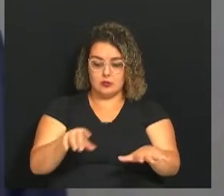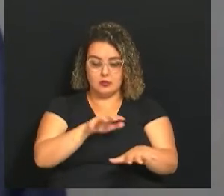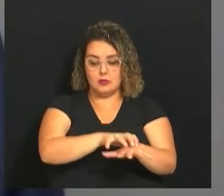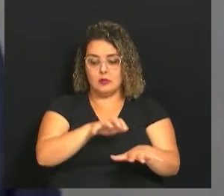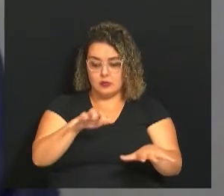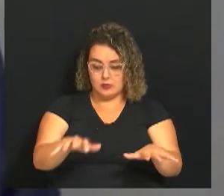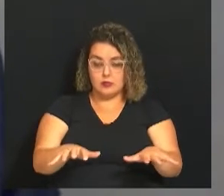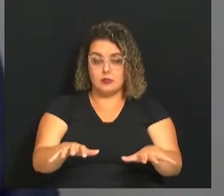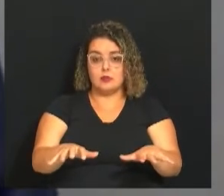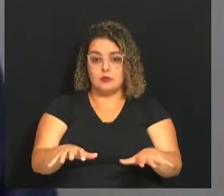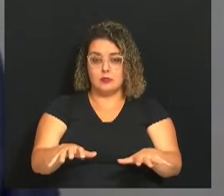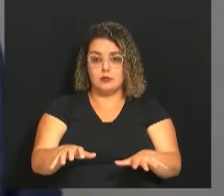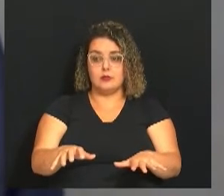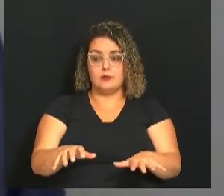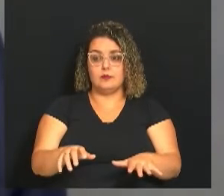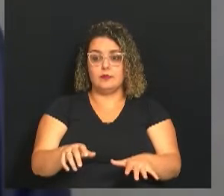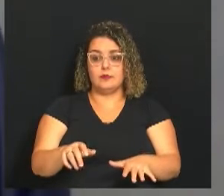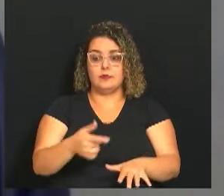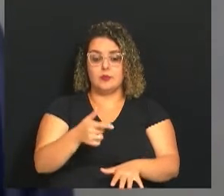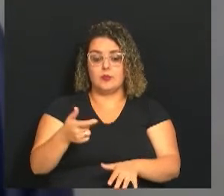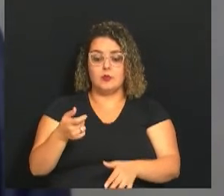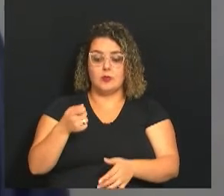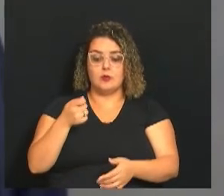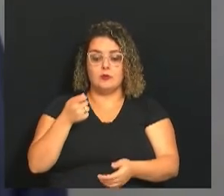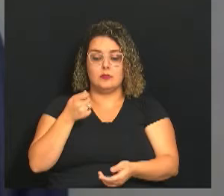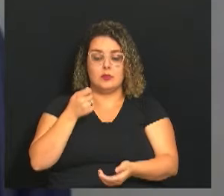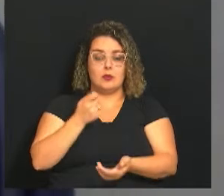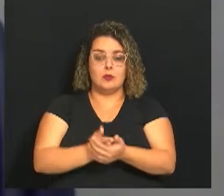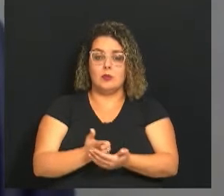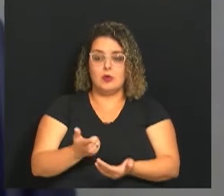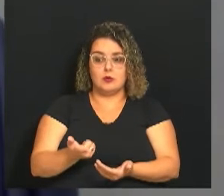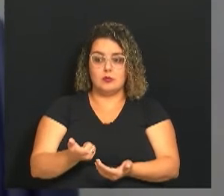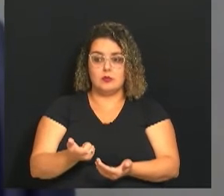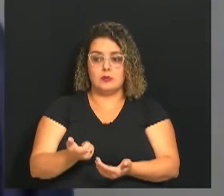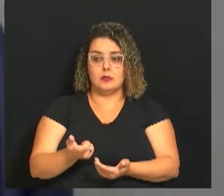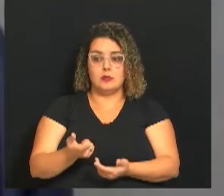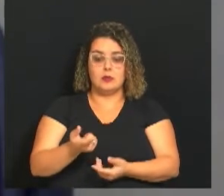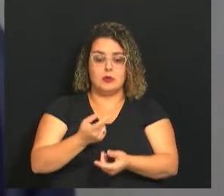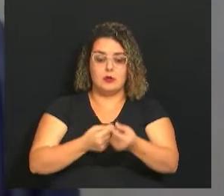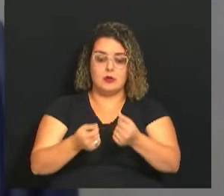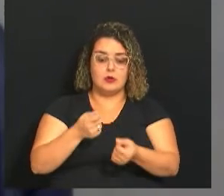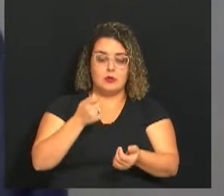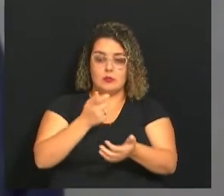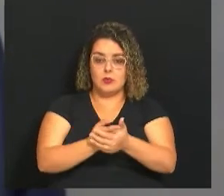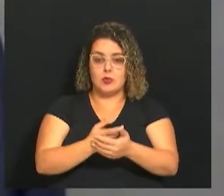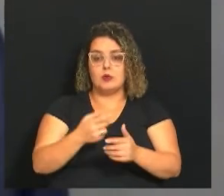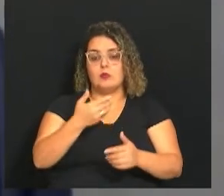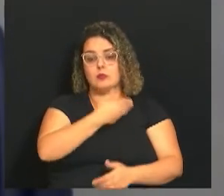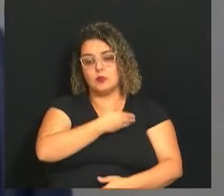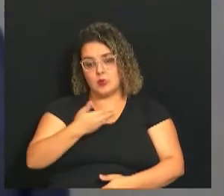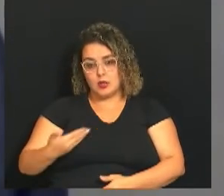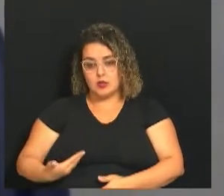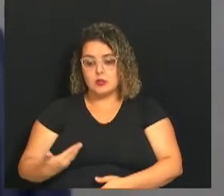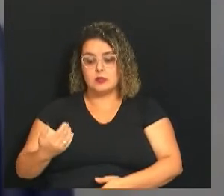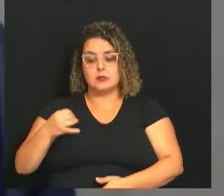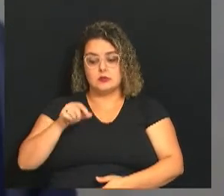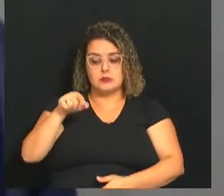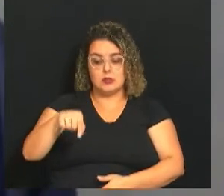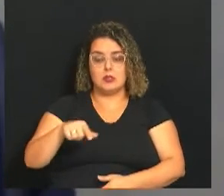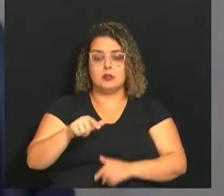ele deixa de ter alguns recolhimentos para o próprio governo, que precisariam ser feitos se o funcionário estivesse trabalhando